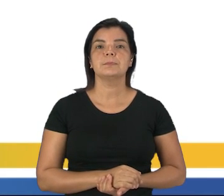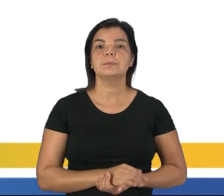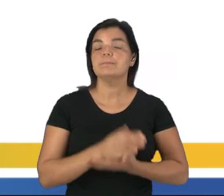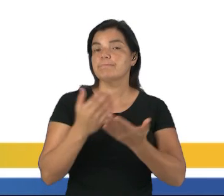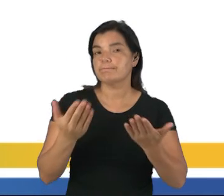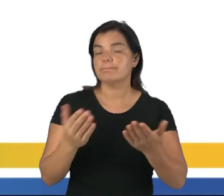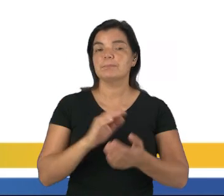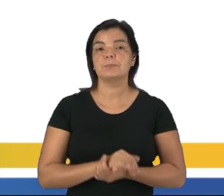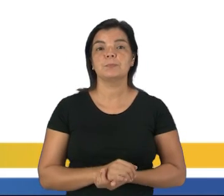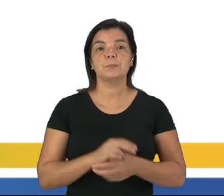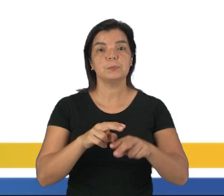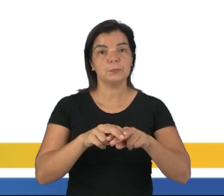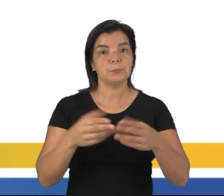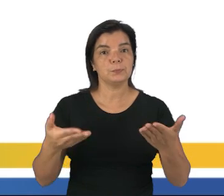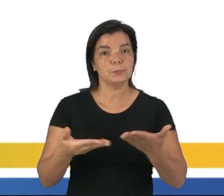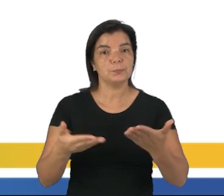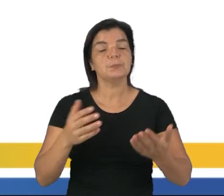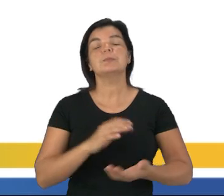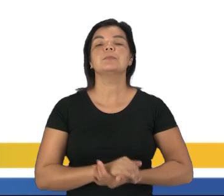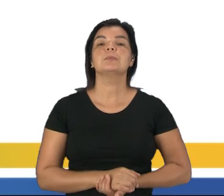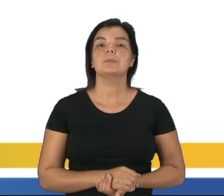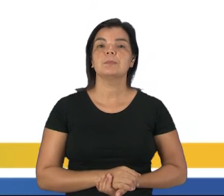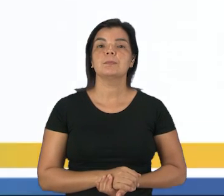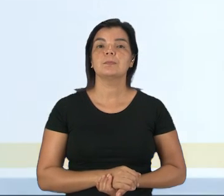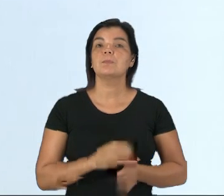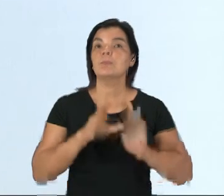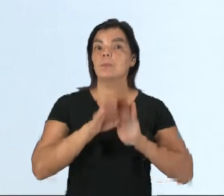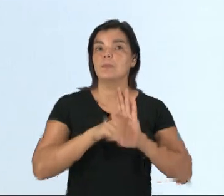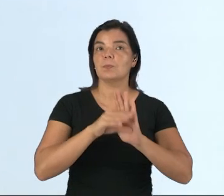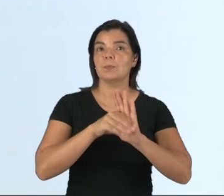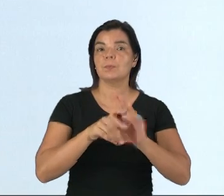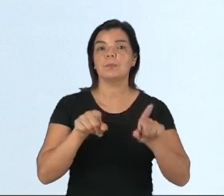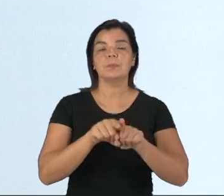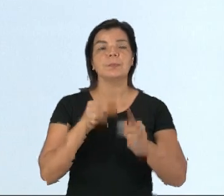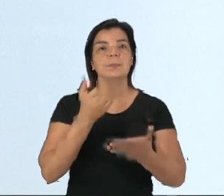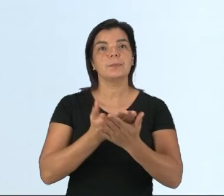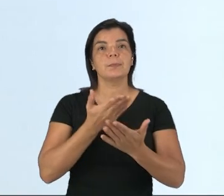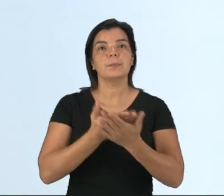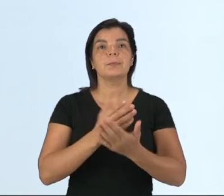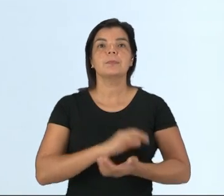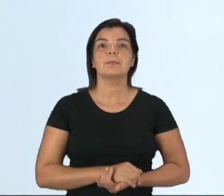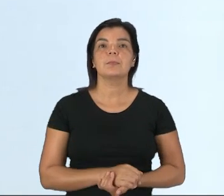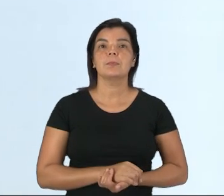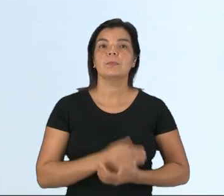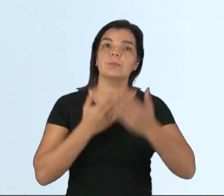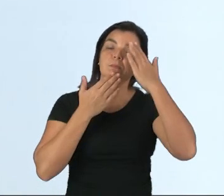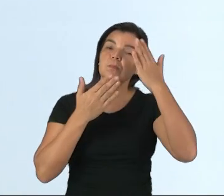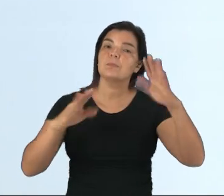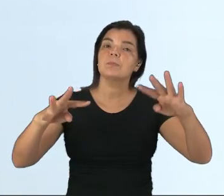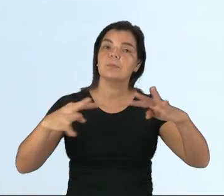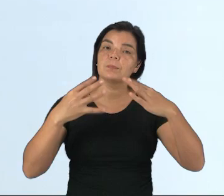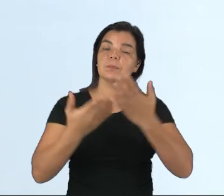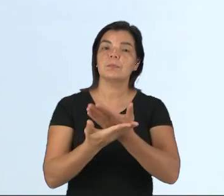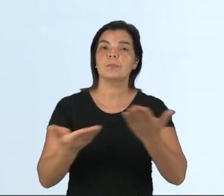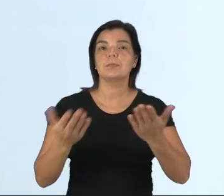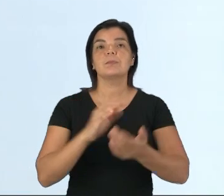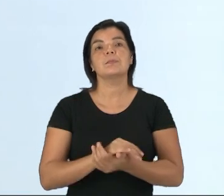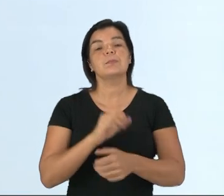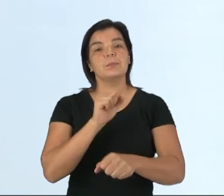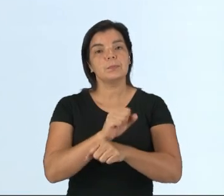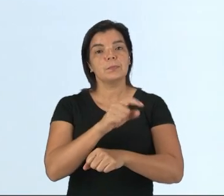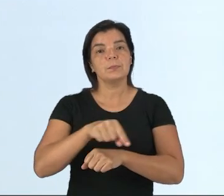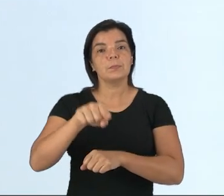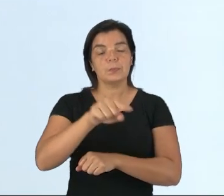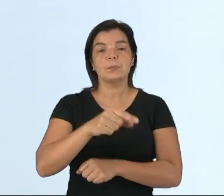Então, pessoal, por hoje era esse conteúdo que nós tínhamos para estudar, né? Eu agradeço a atenção de vocês até aqui, espero que